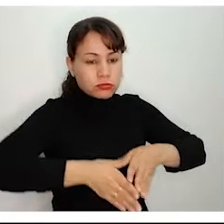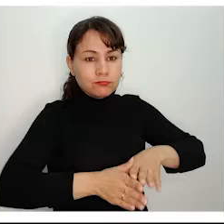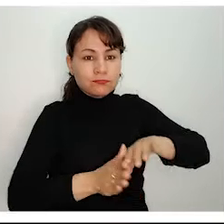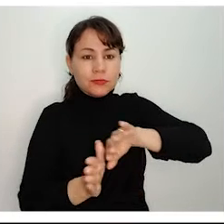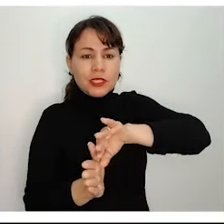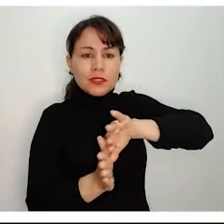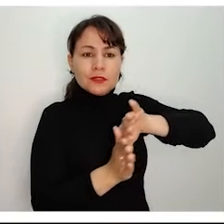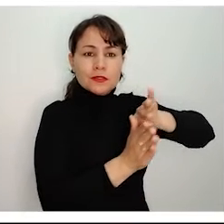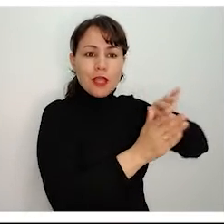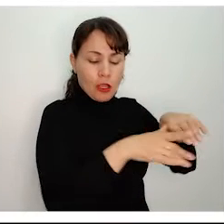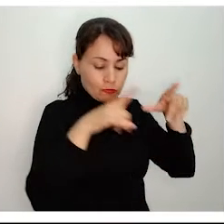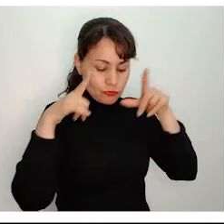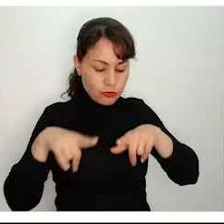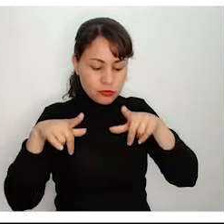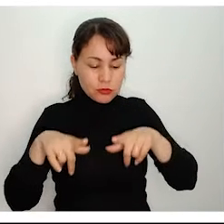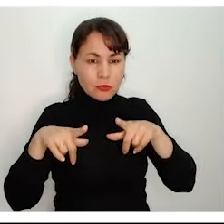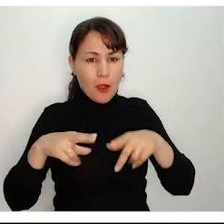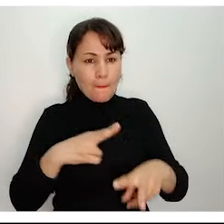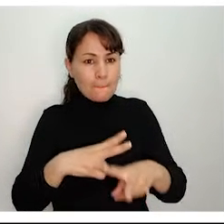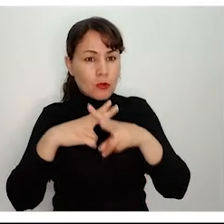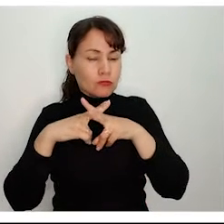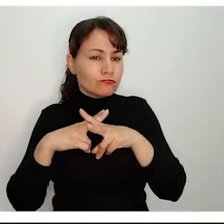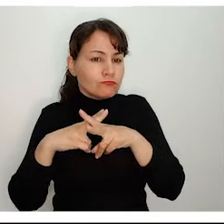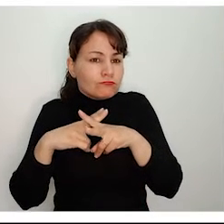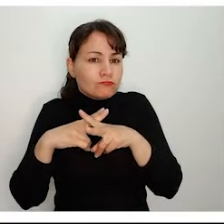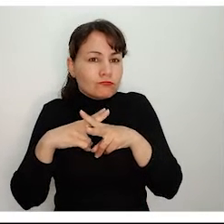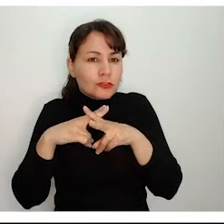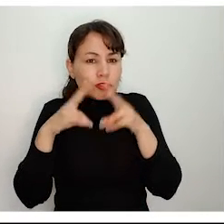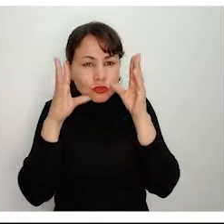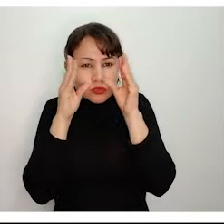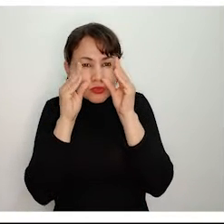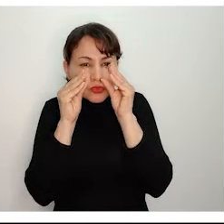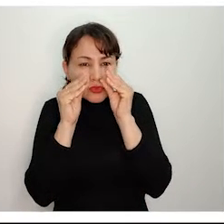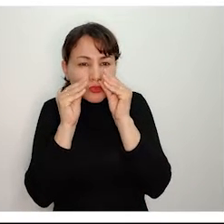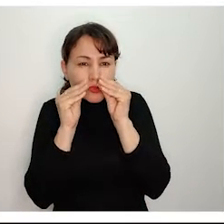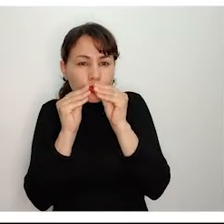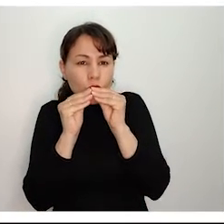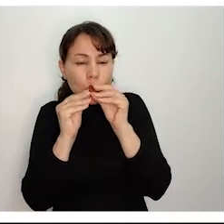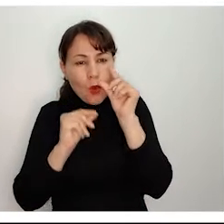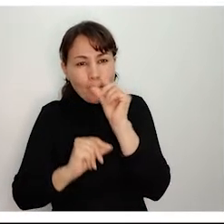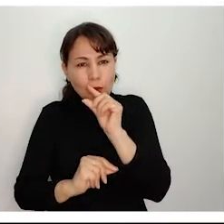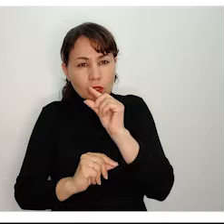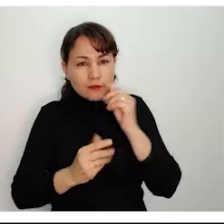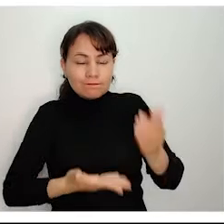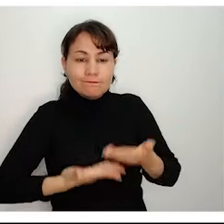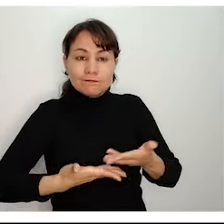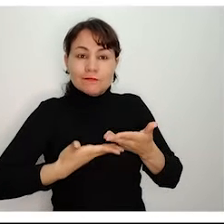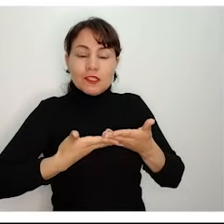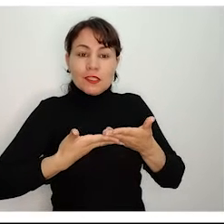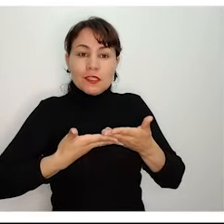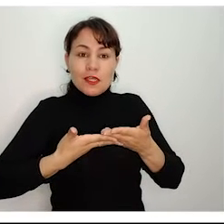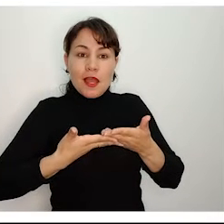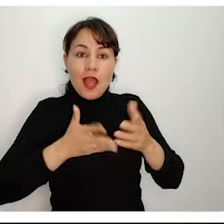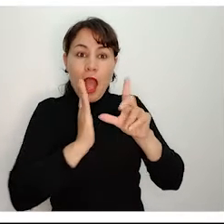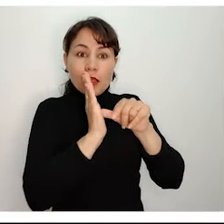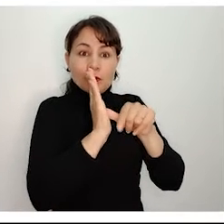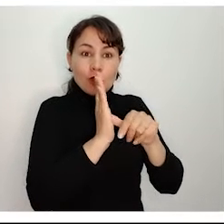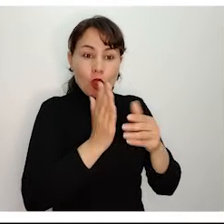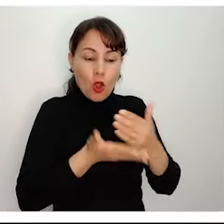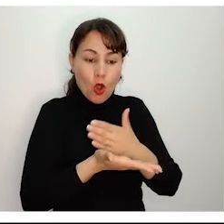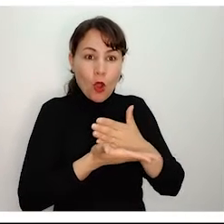então daquele ambiente fechado, protegido, com pouca estimulação, e